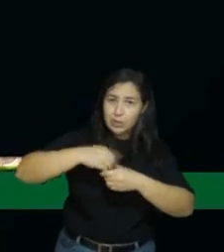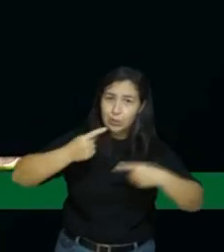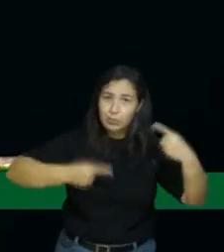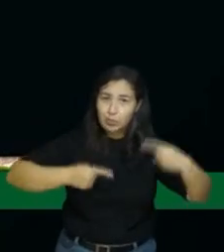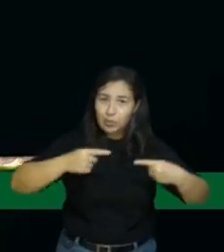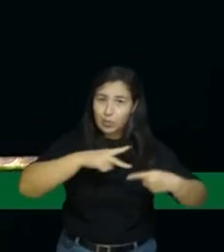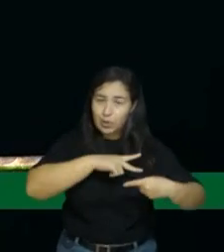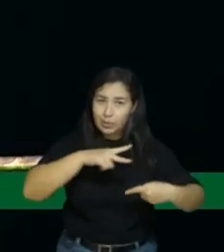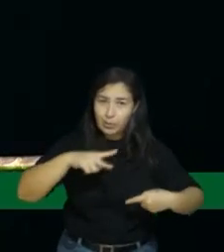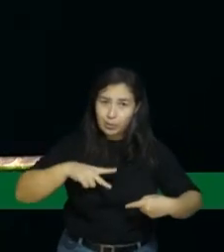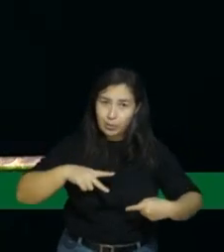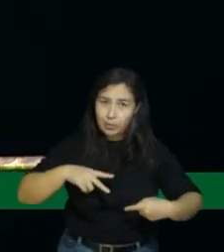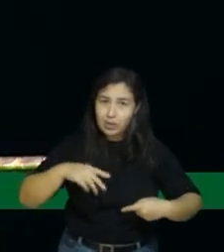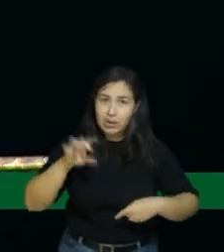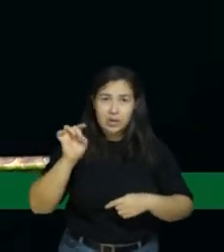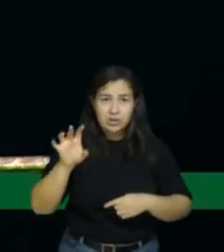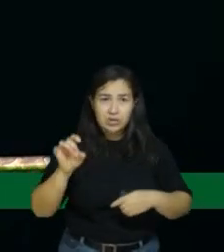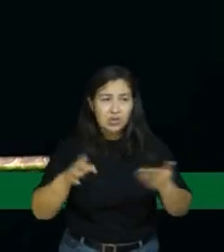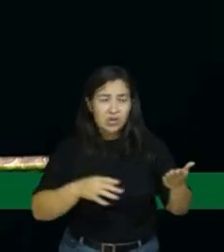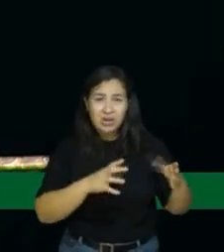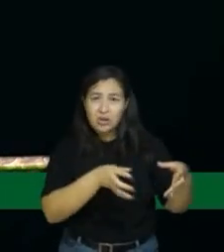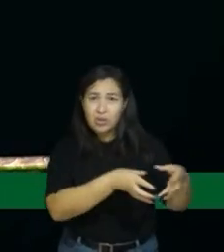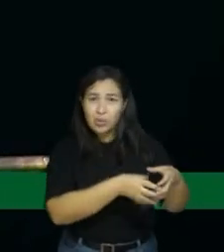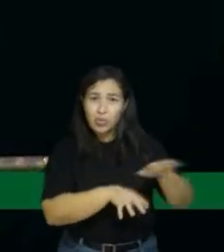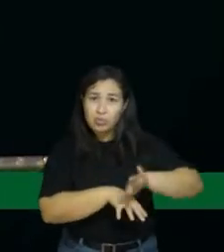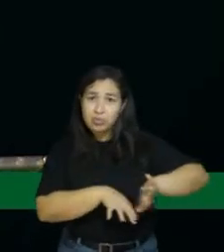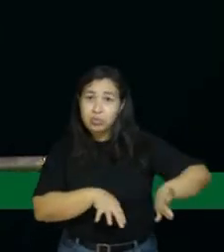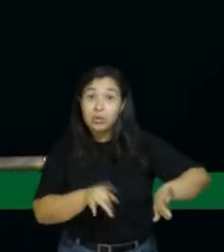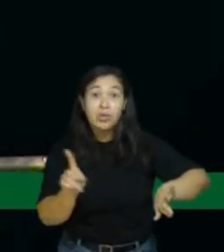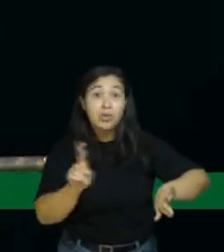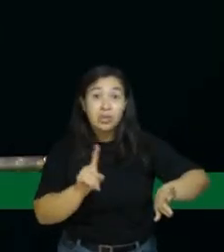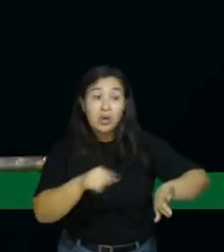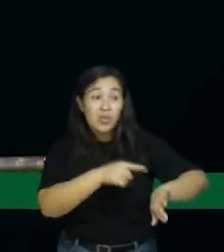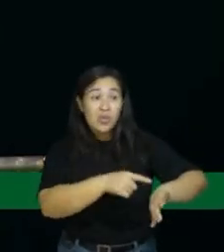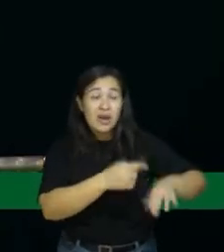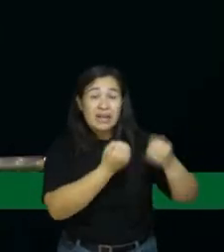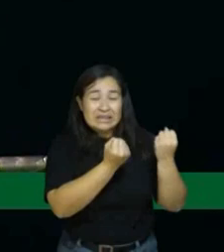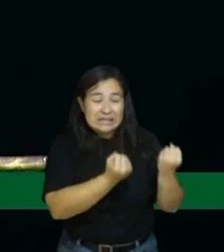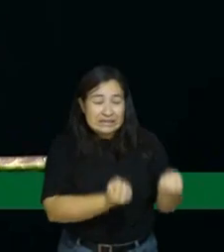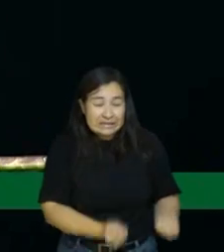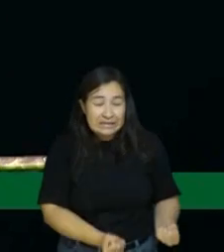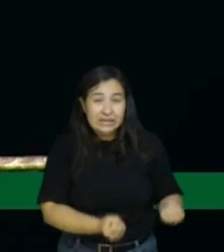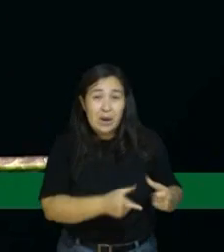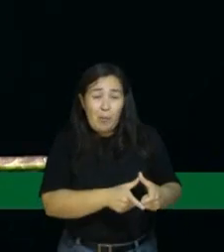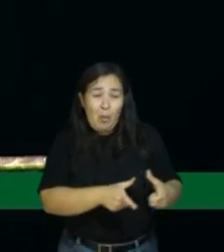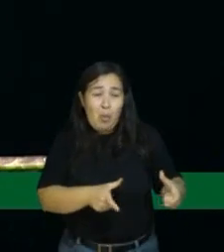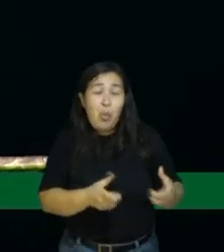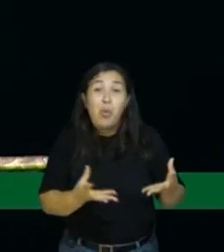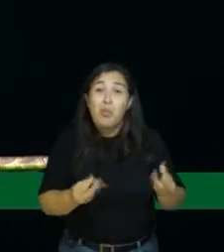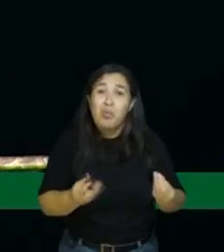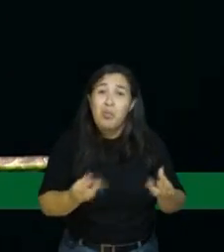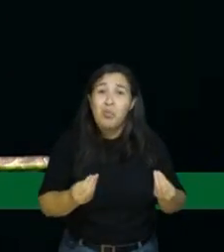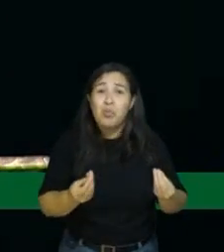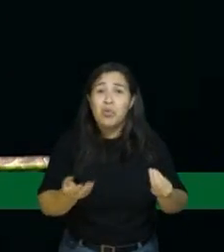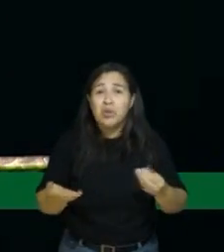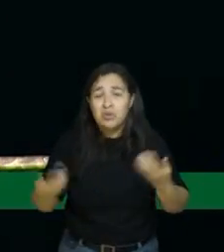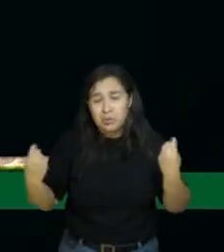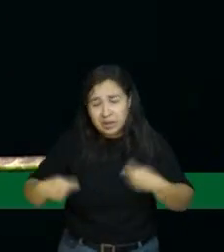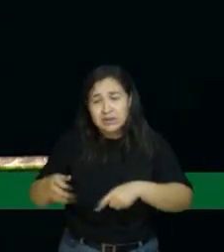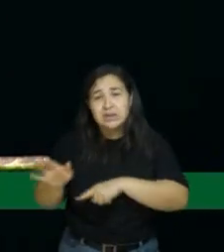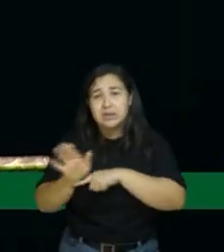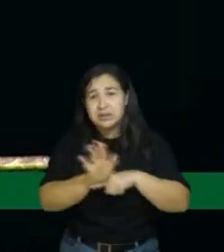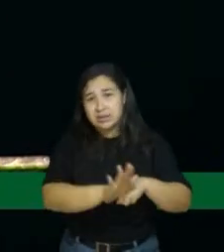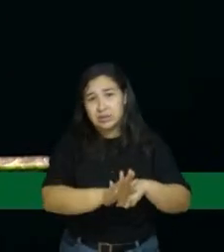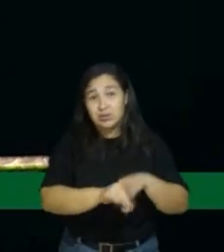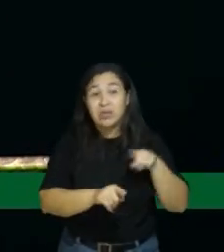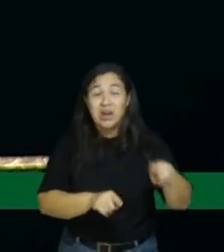não somente o terceiro setor o terceiro setor está abarrotado está cansado nós precisamos ajudar mais e ele é uma parte